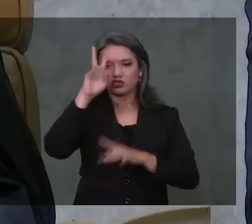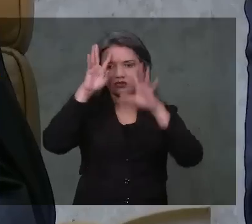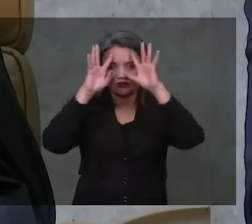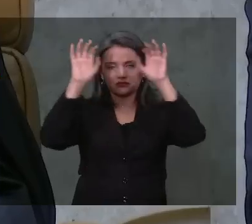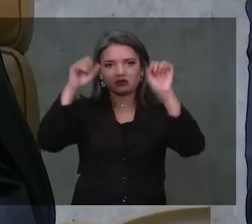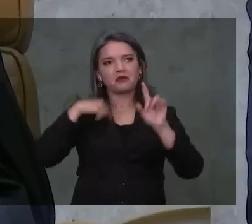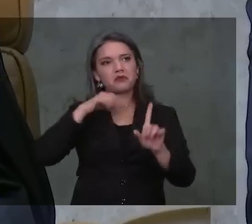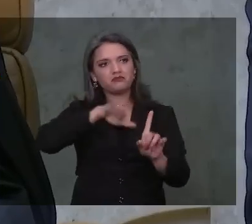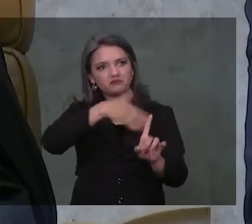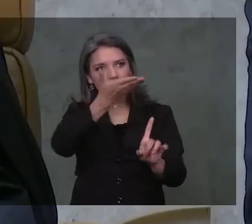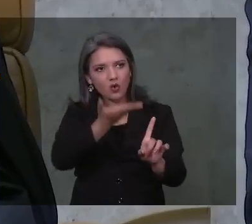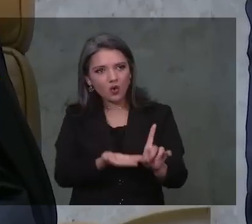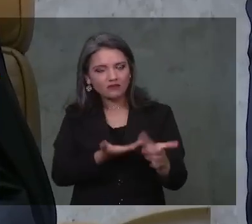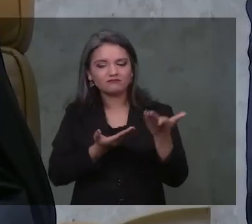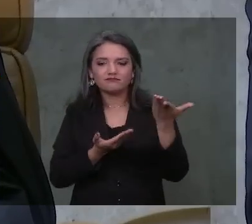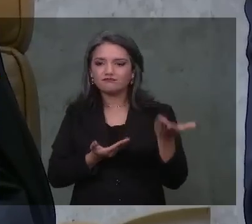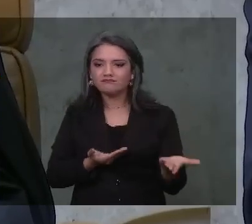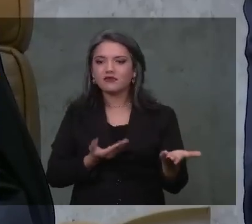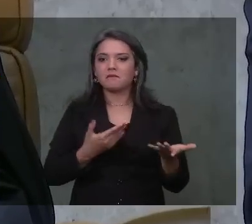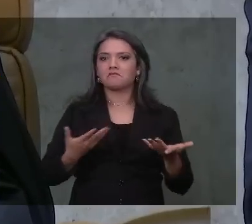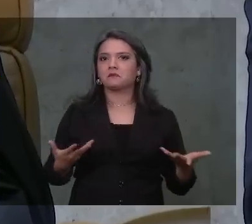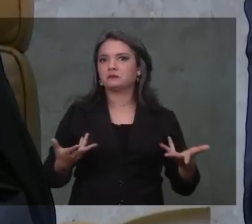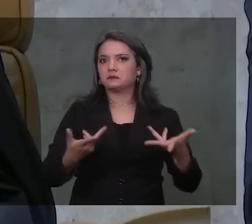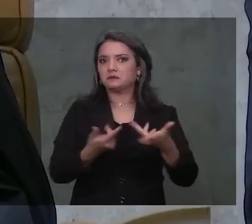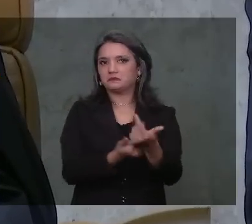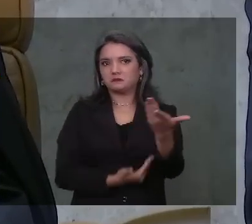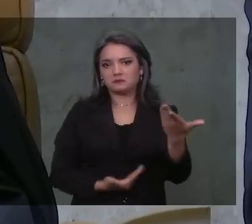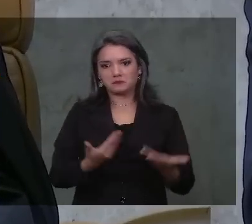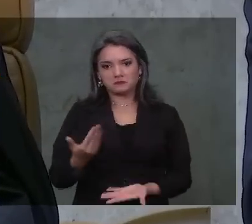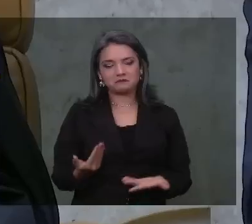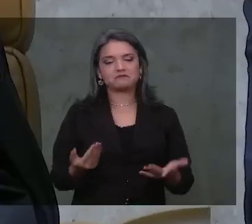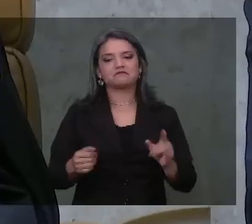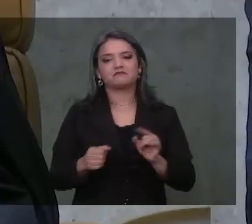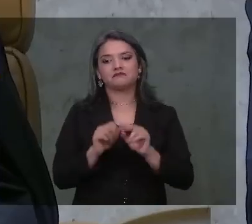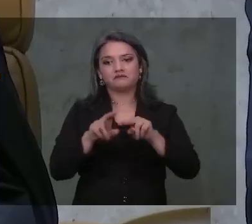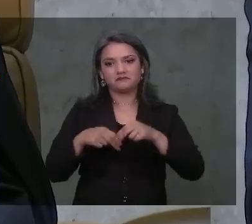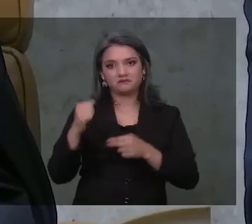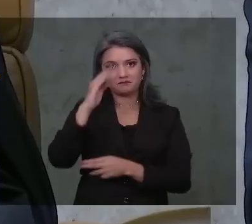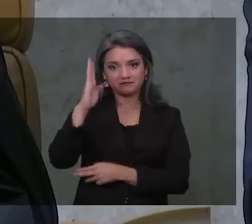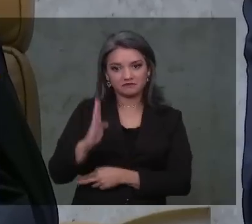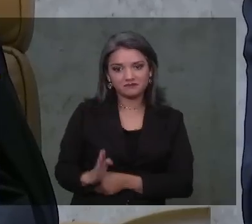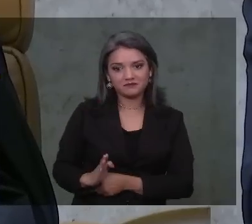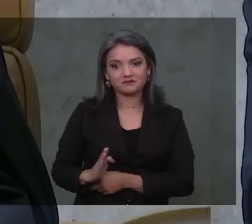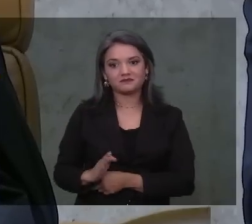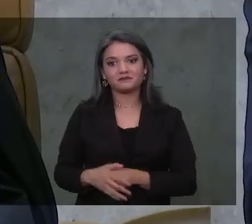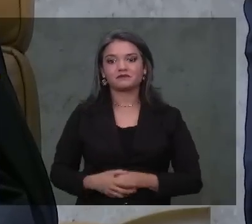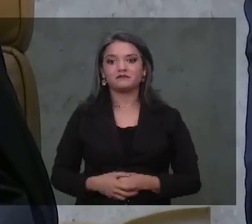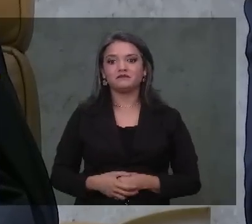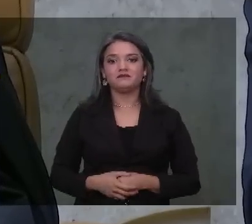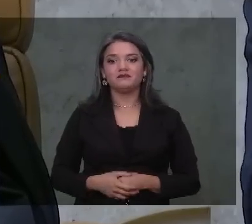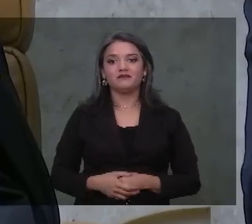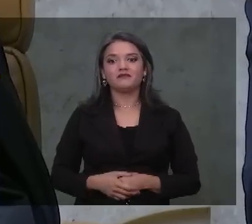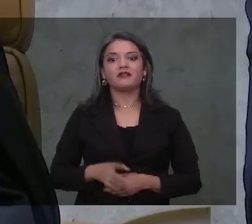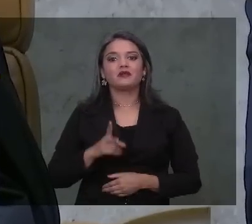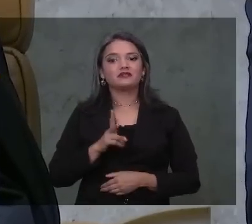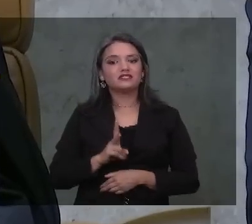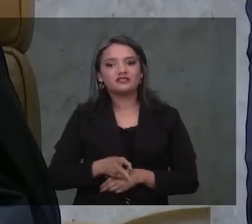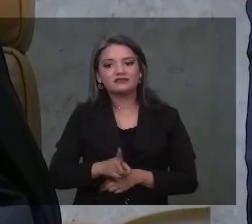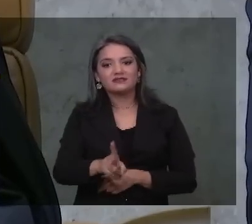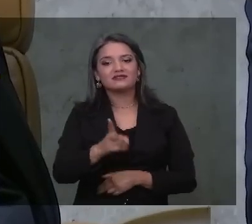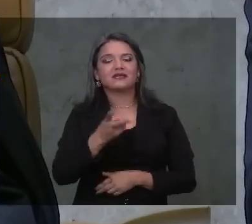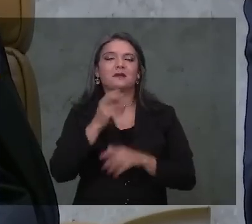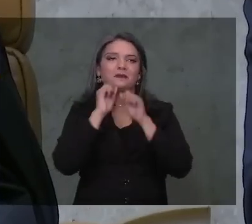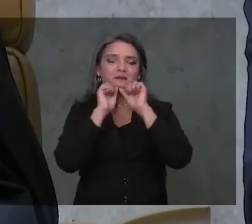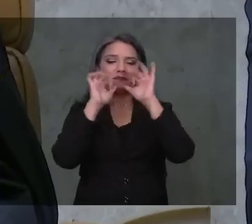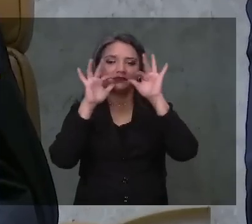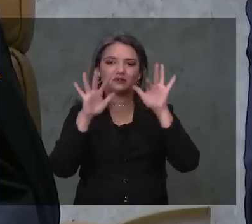reverencio pelos imensos serviços prestados ao Brasil. Que Vossa Excelência seja perenemente bendita.